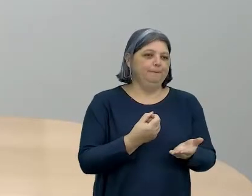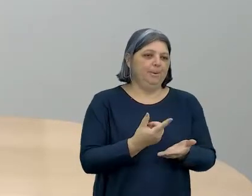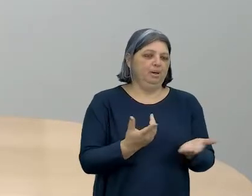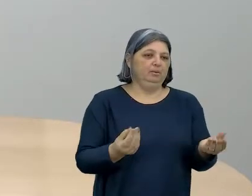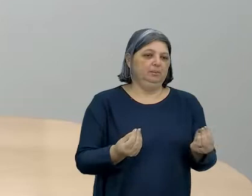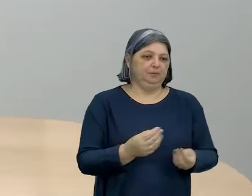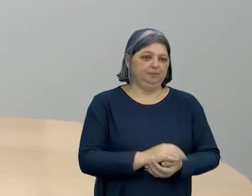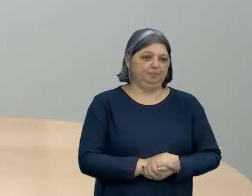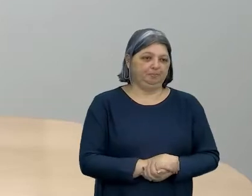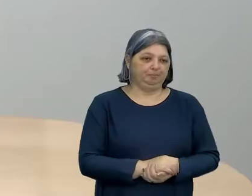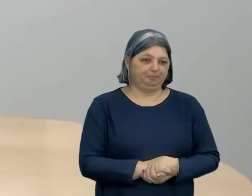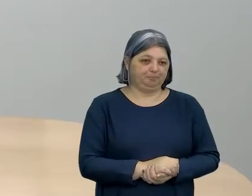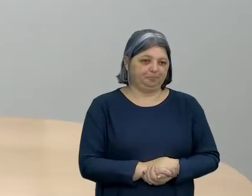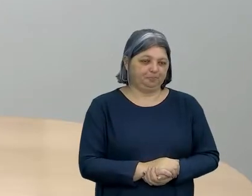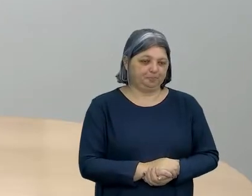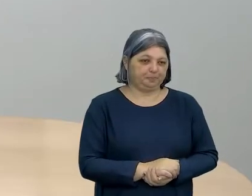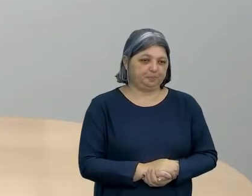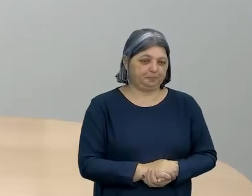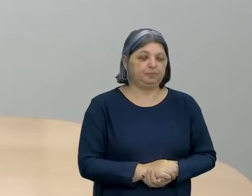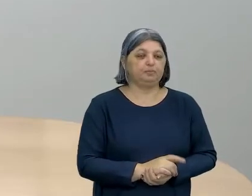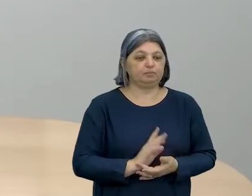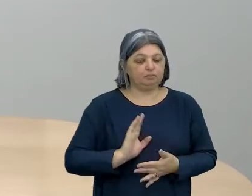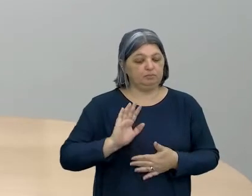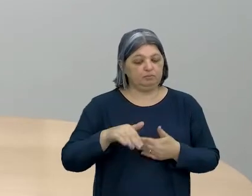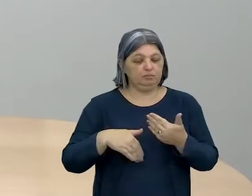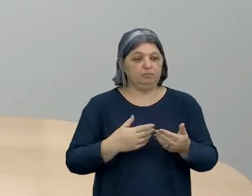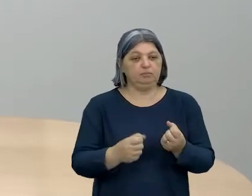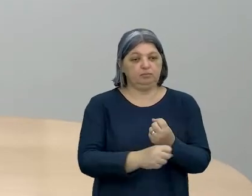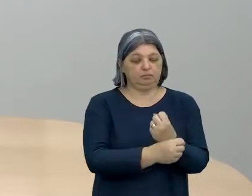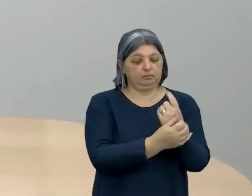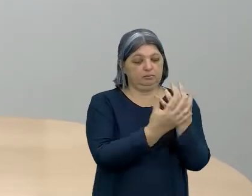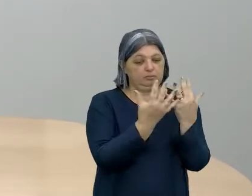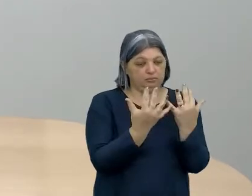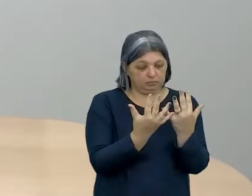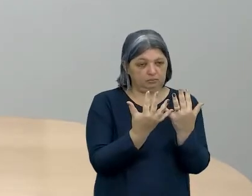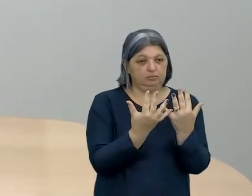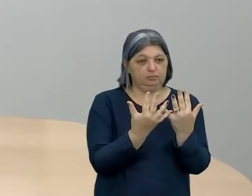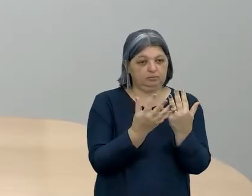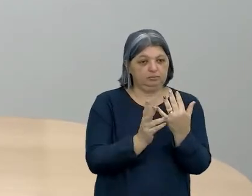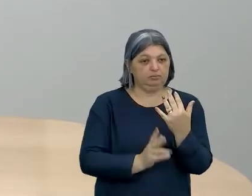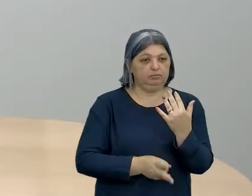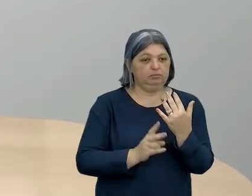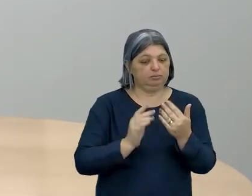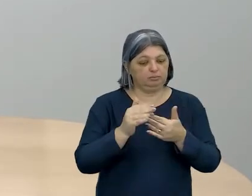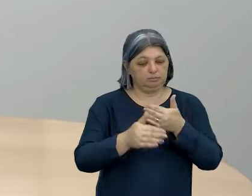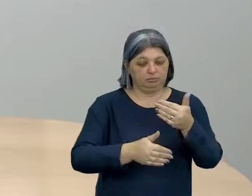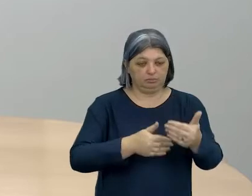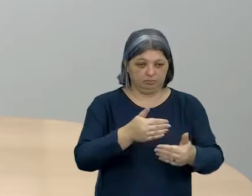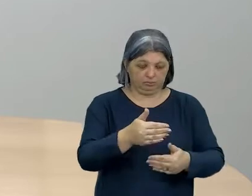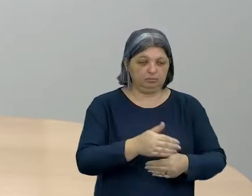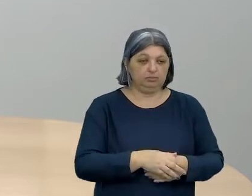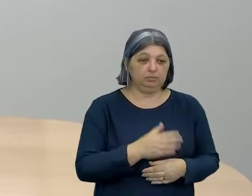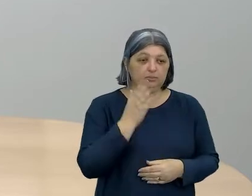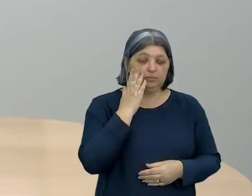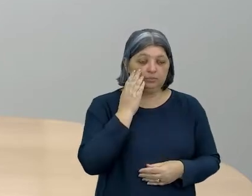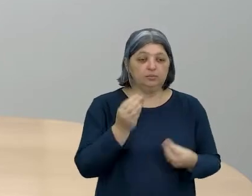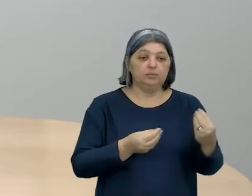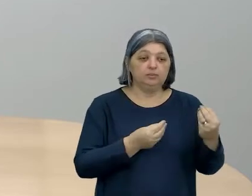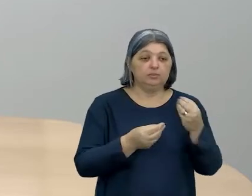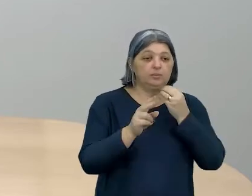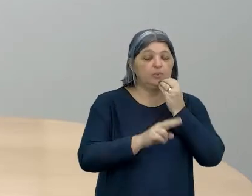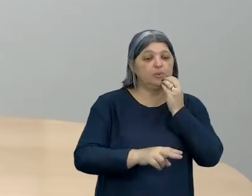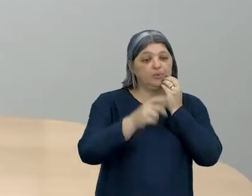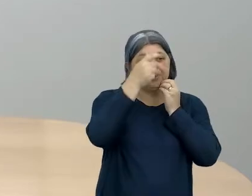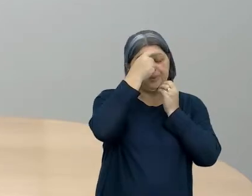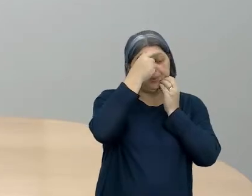isso? E aí no jogo, né, no decorrer das cartas e dessa trilha, a gente vai aprendendo a lidar e usar consciente aí